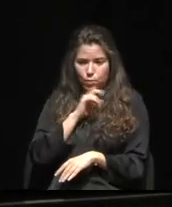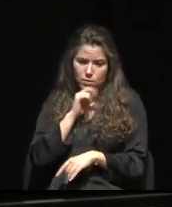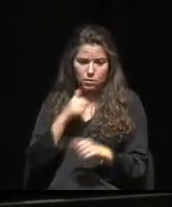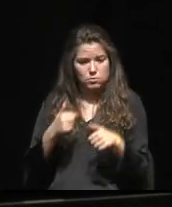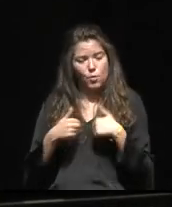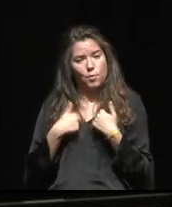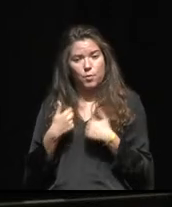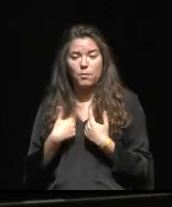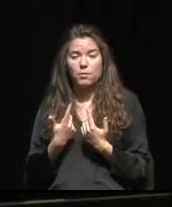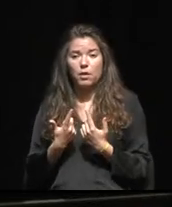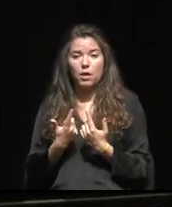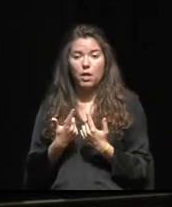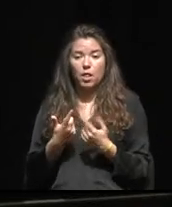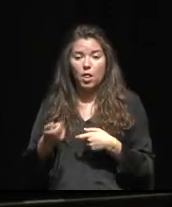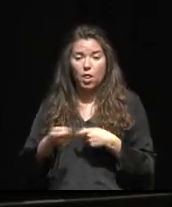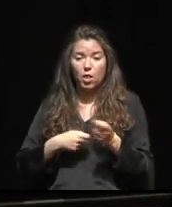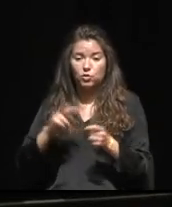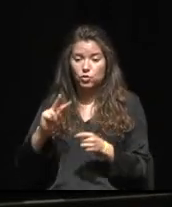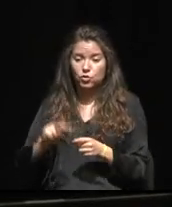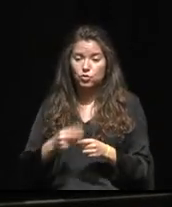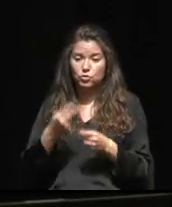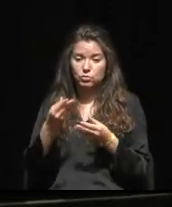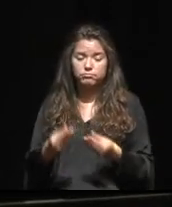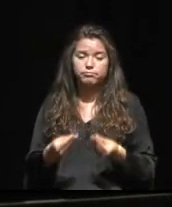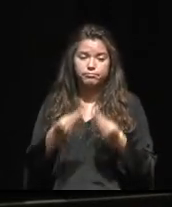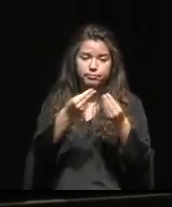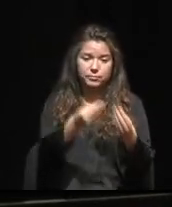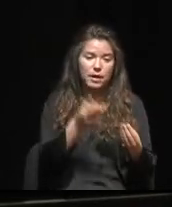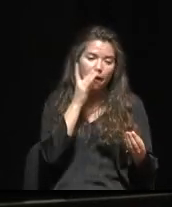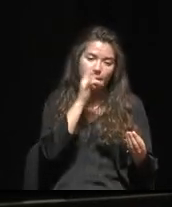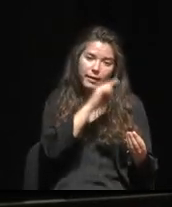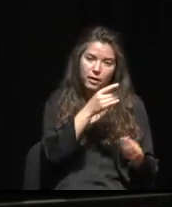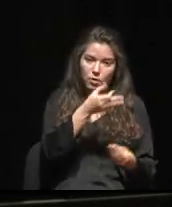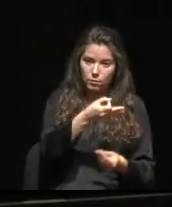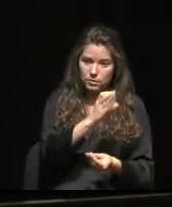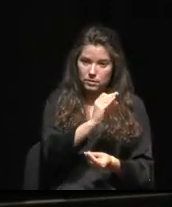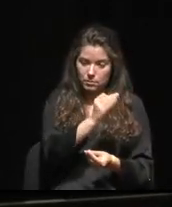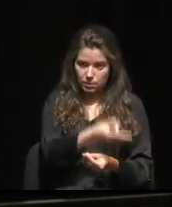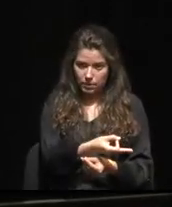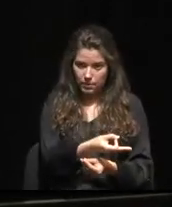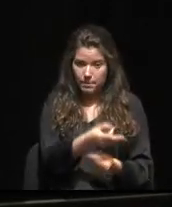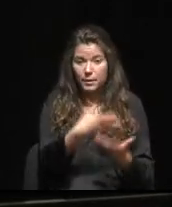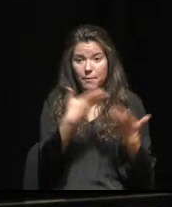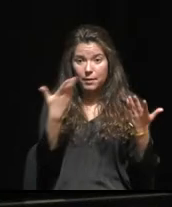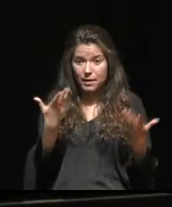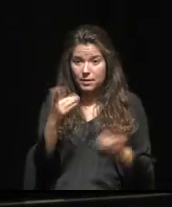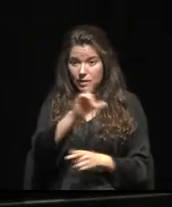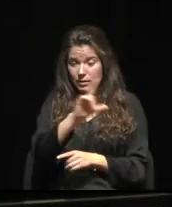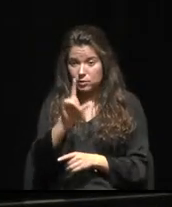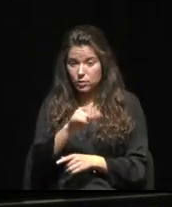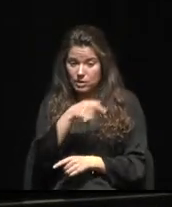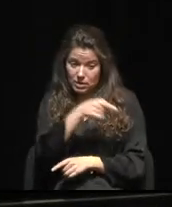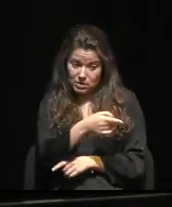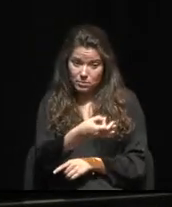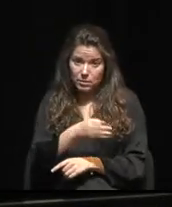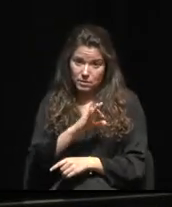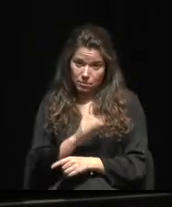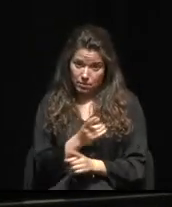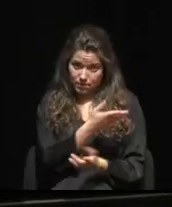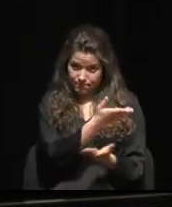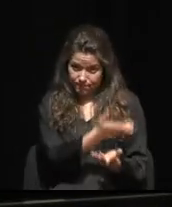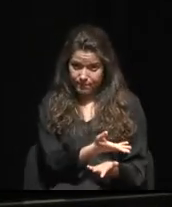oportunidades duas dessas lojas que estão entregues ao PCP precisamente mas caros lisboetas este mesmo